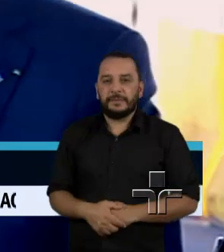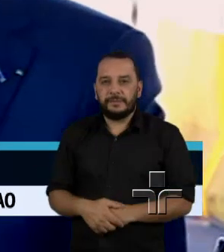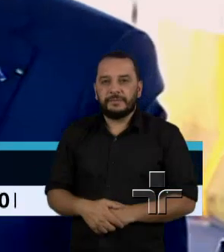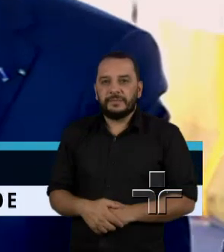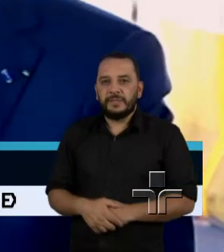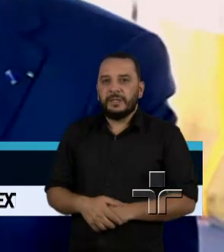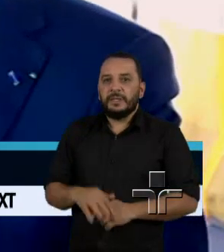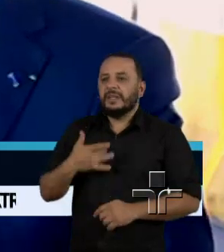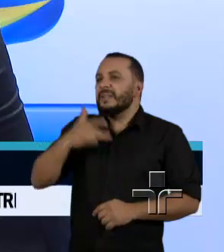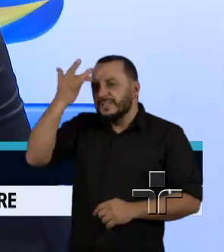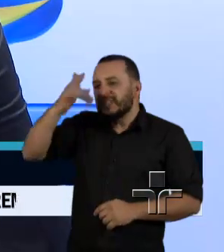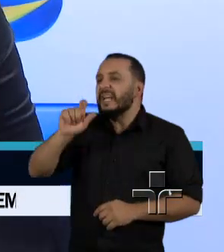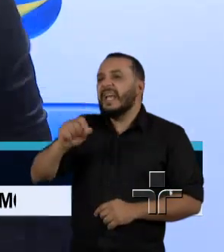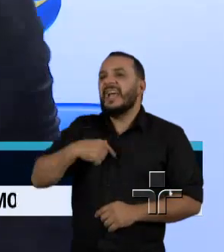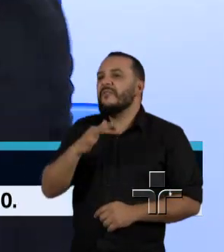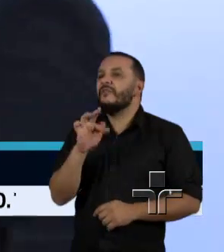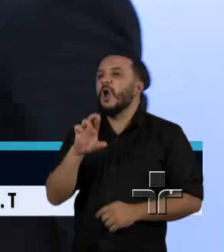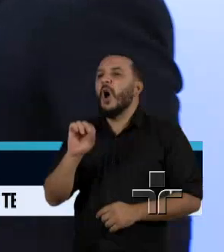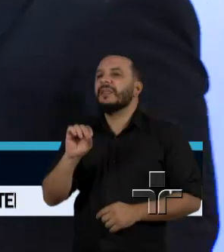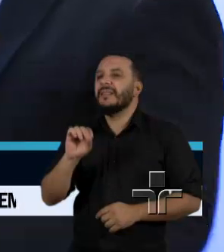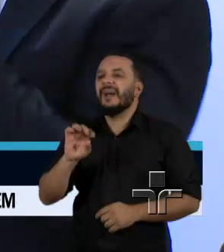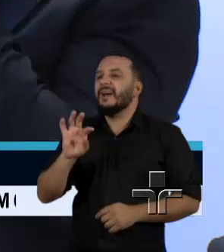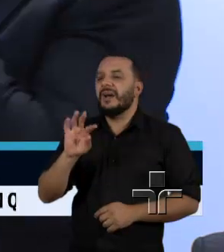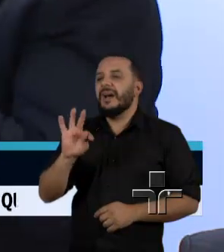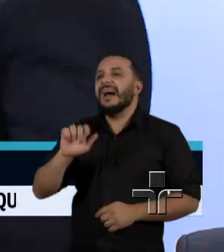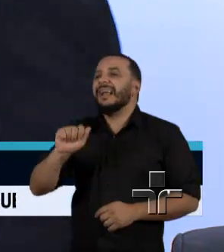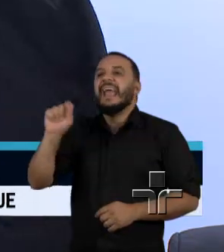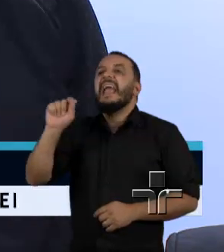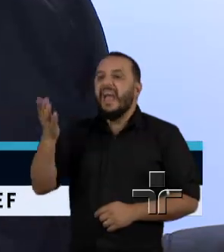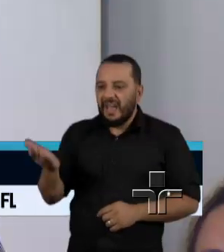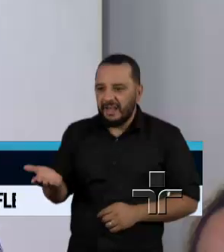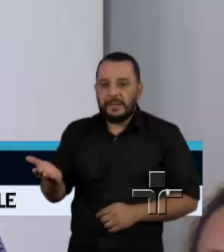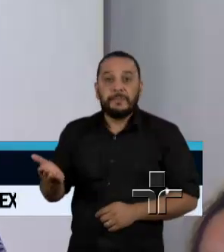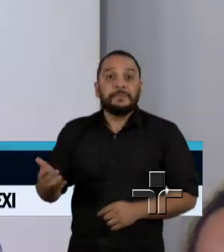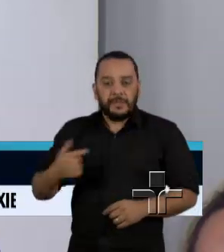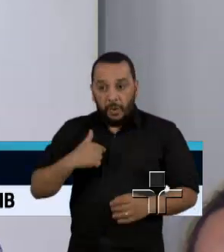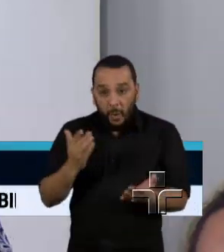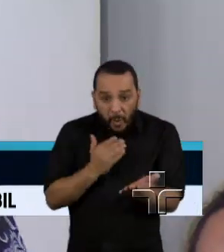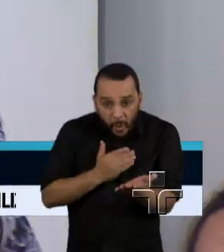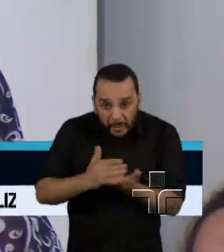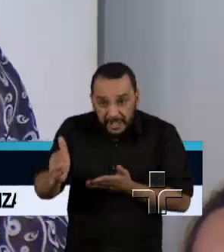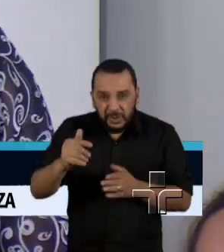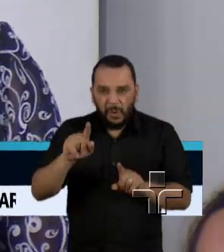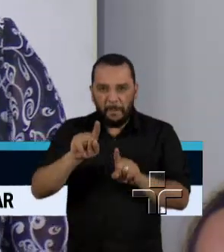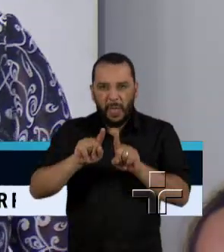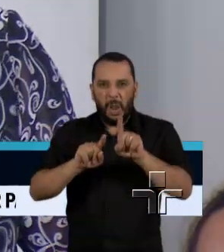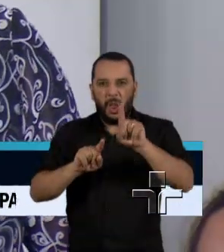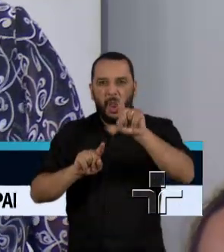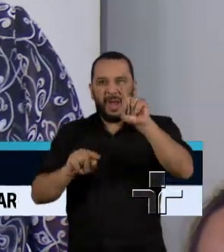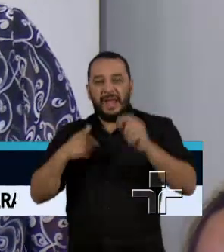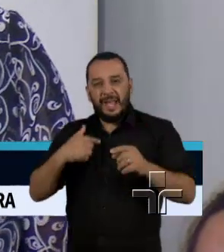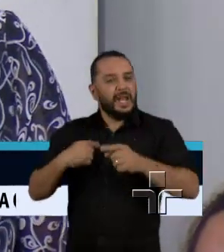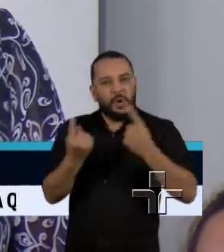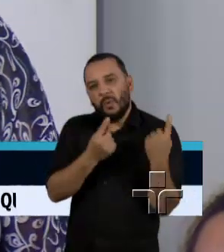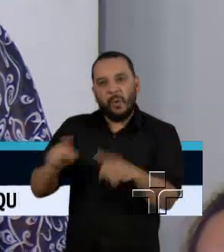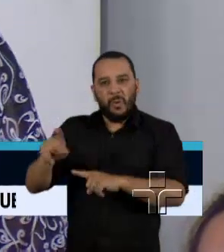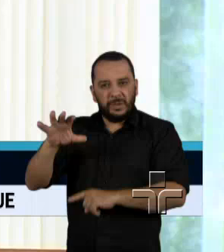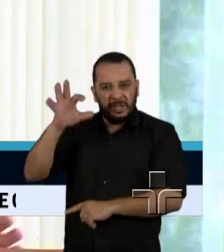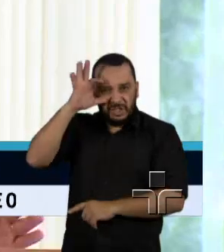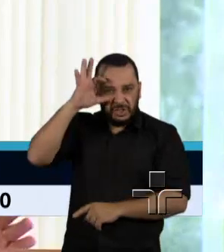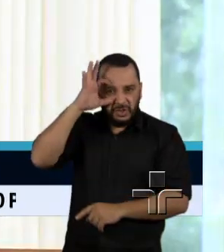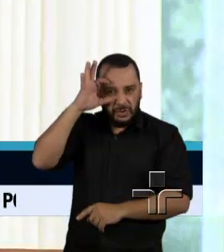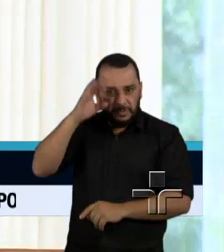Nem sei quem é Alexandre Frota. A carreira política de Frota começou a decolar durante as manifestações contra a ex-presidente Dilma